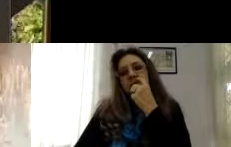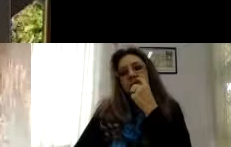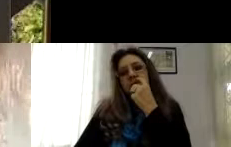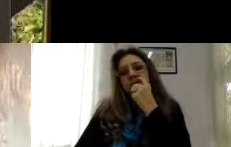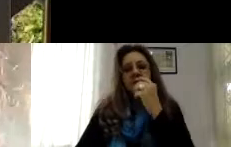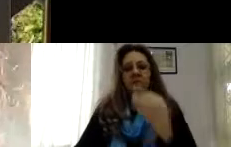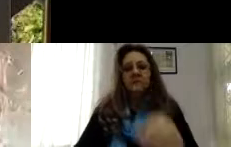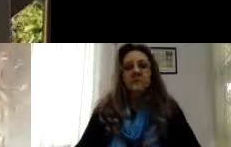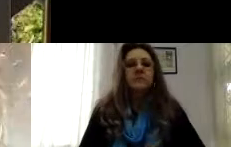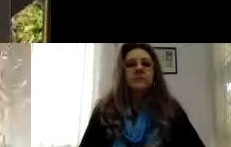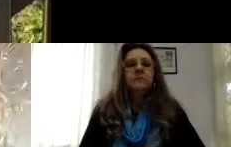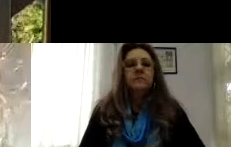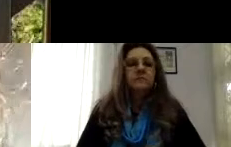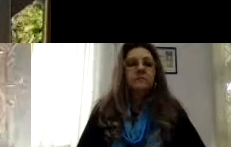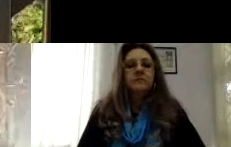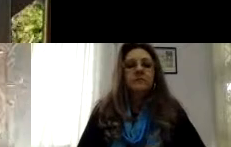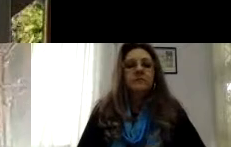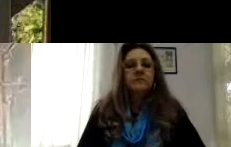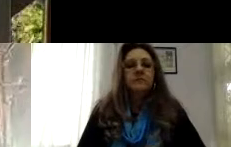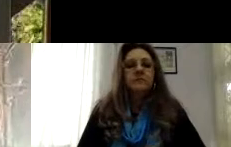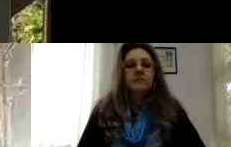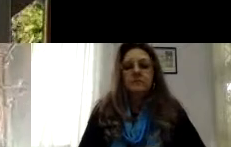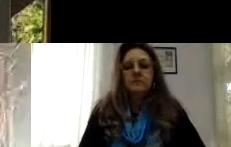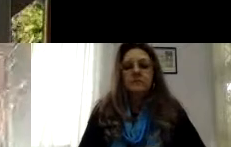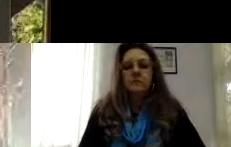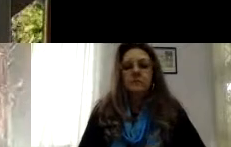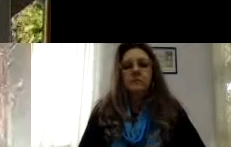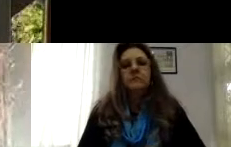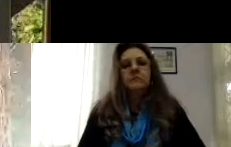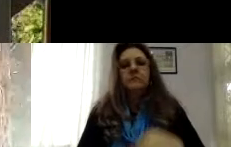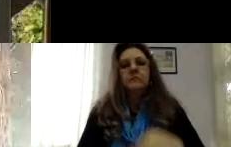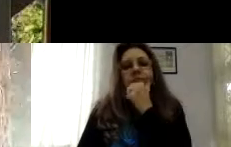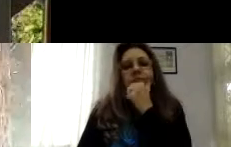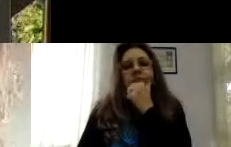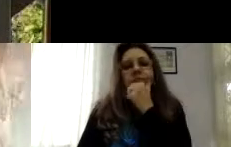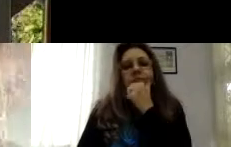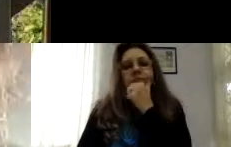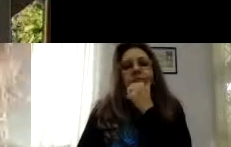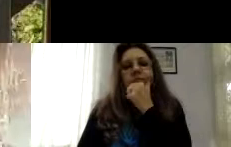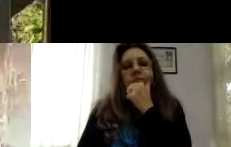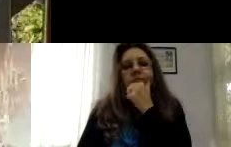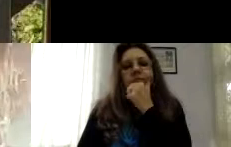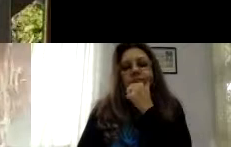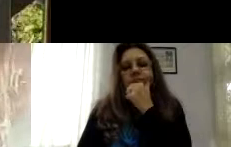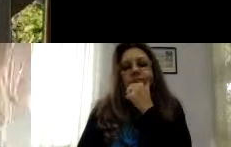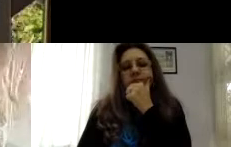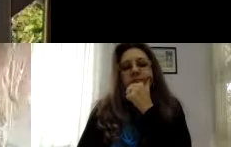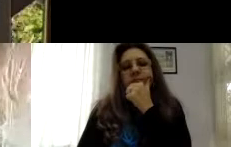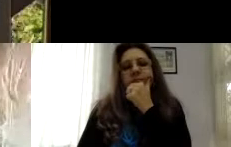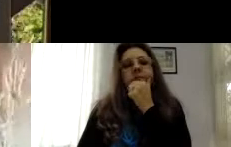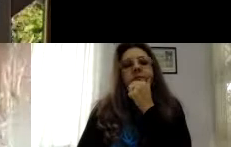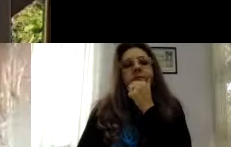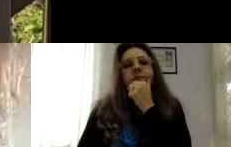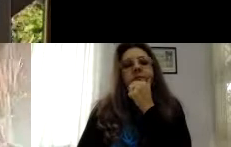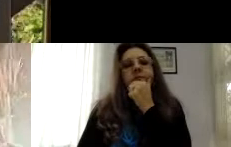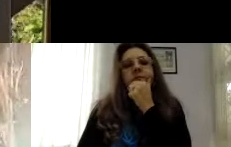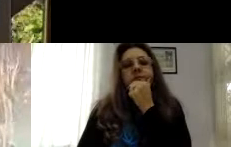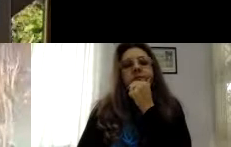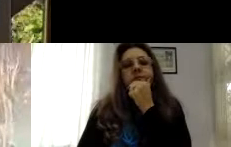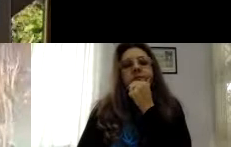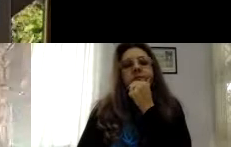Tem a ver com a transformação, obviamente, também da forma de comunicar conteúdo, de construir, elaborar